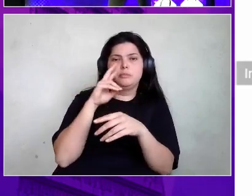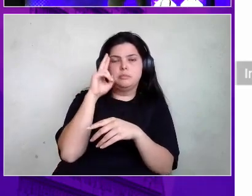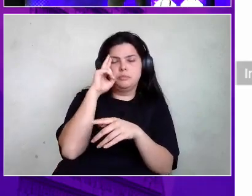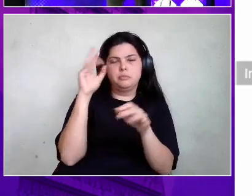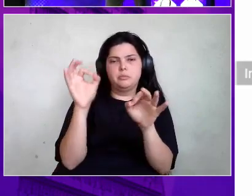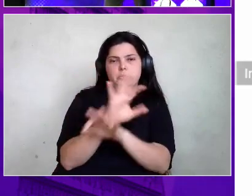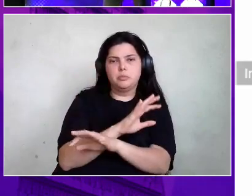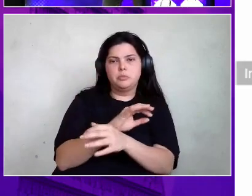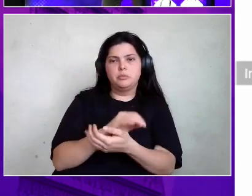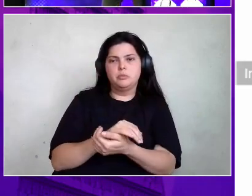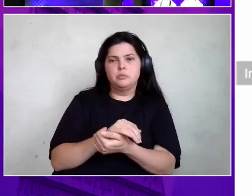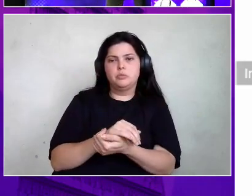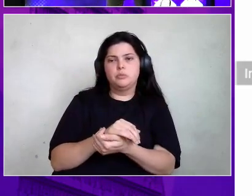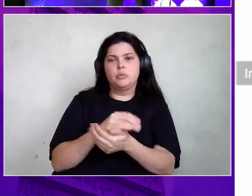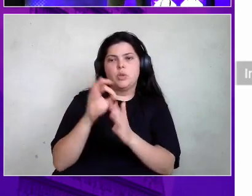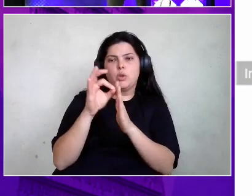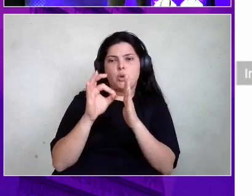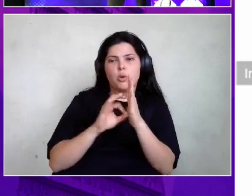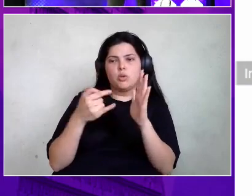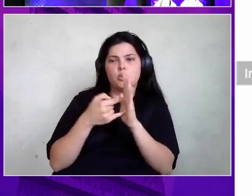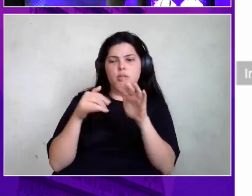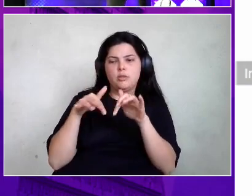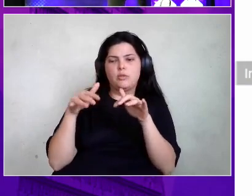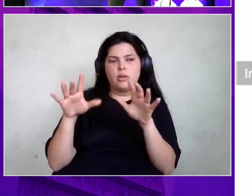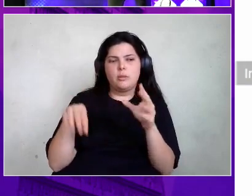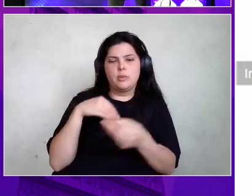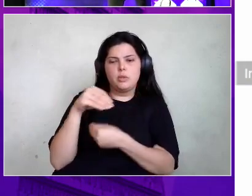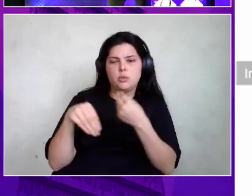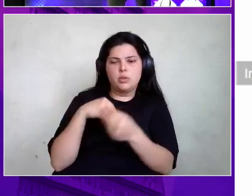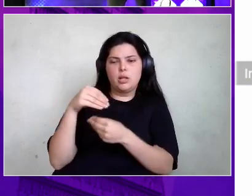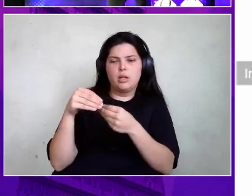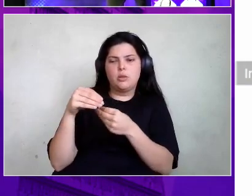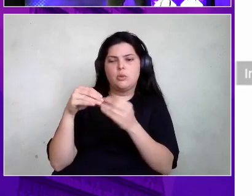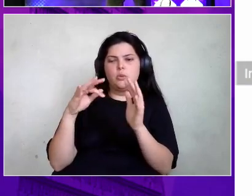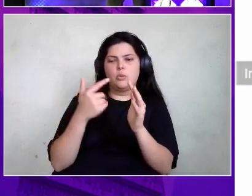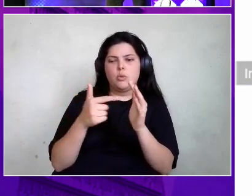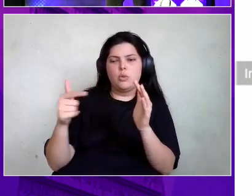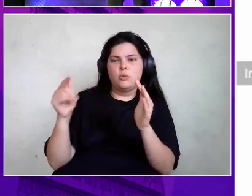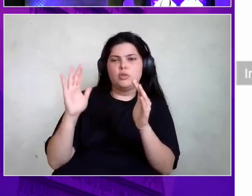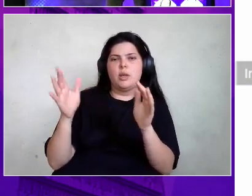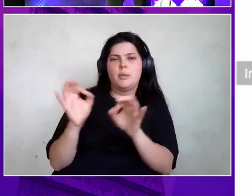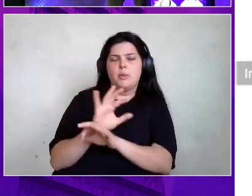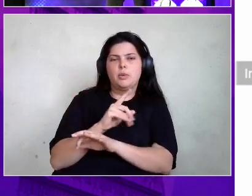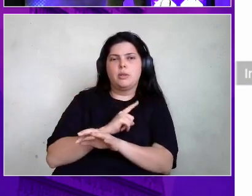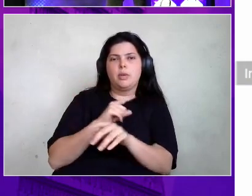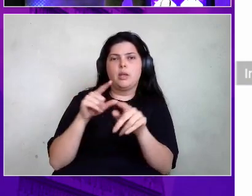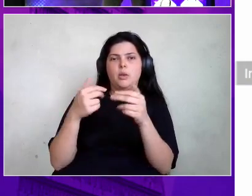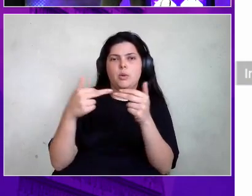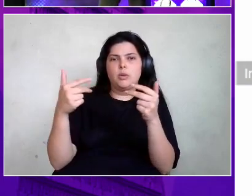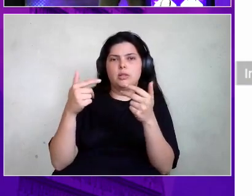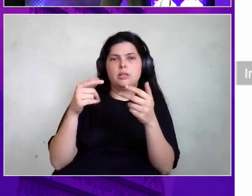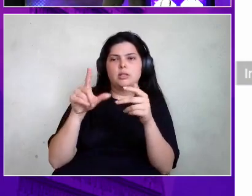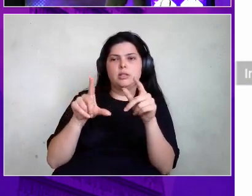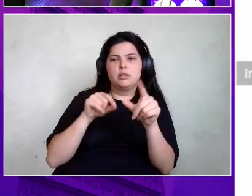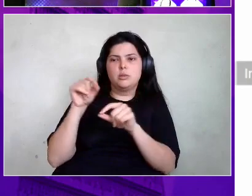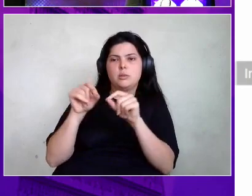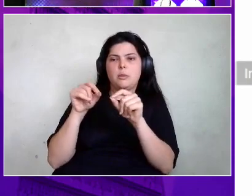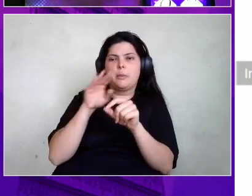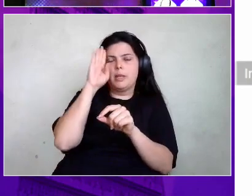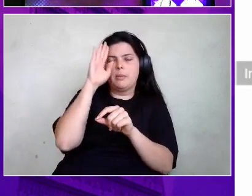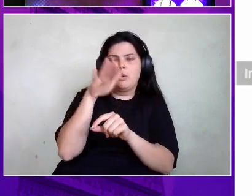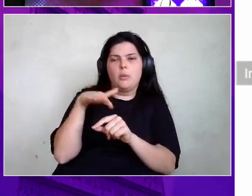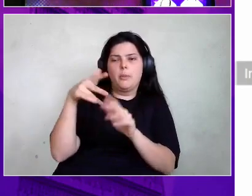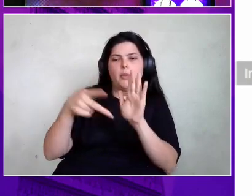tenho o código de um desenvolvedor mesclado ao código de todos os outros que já botaram coisas na bench principal do projeto. Então, a partir